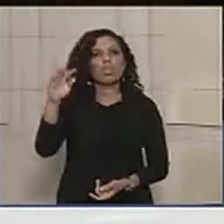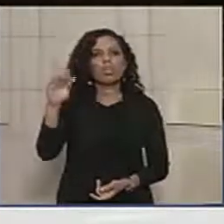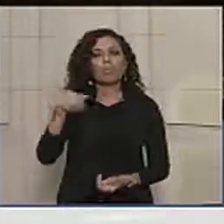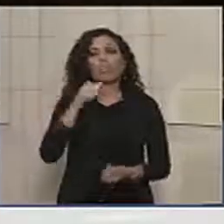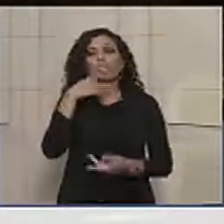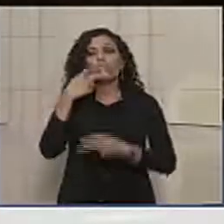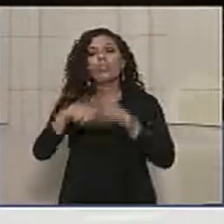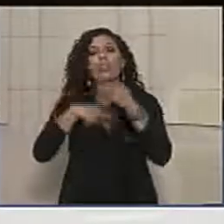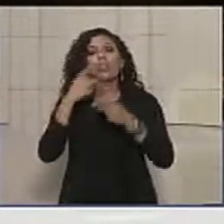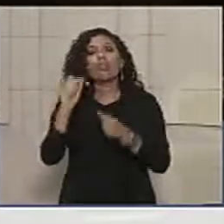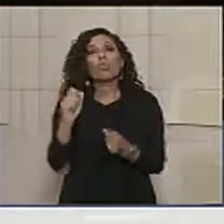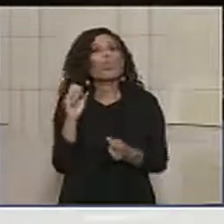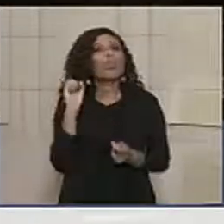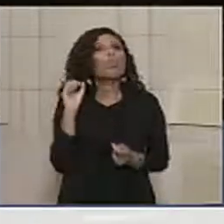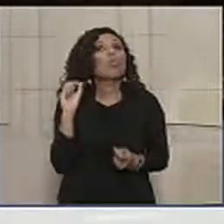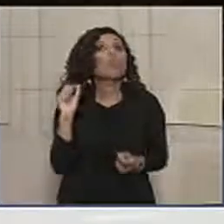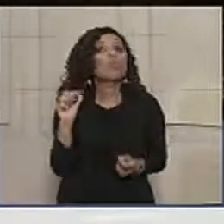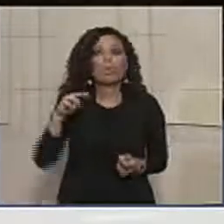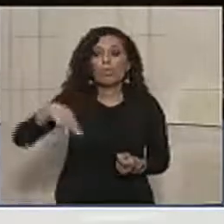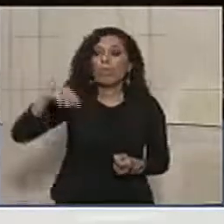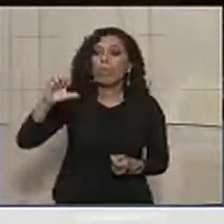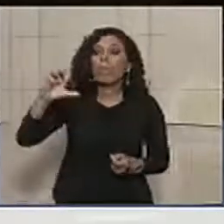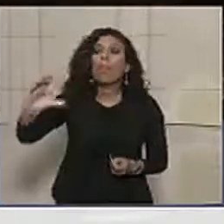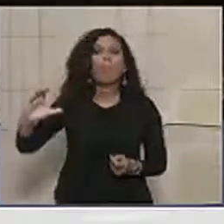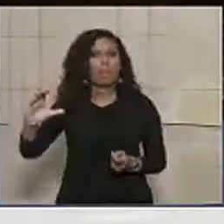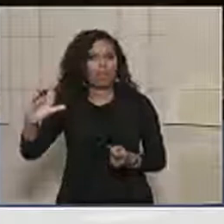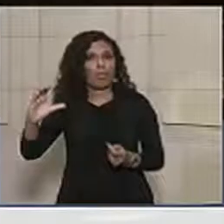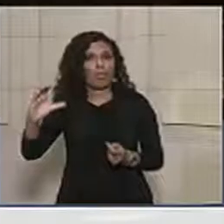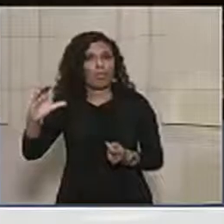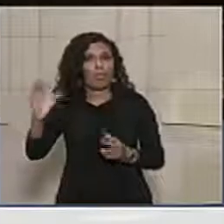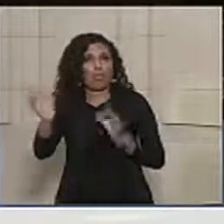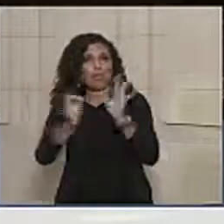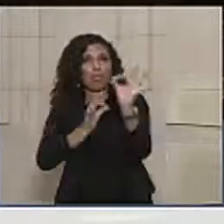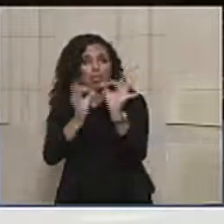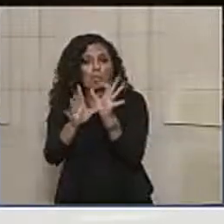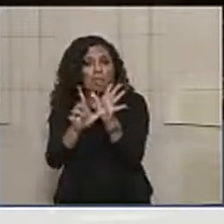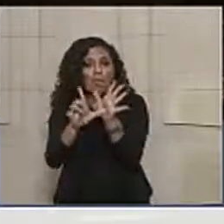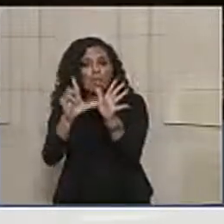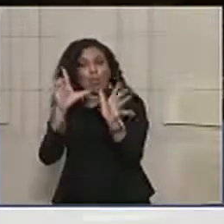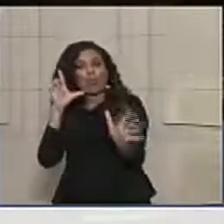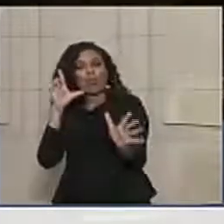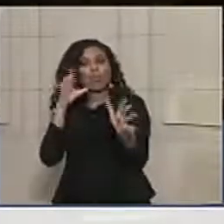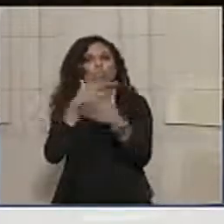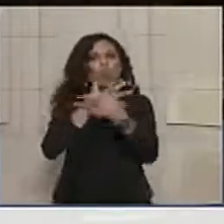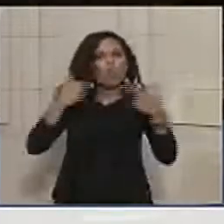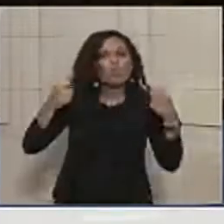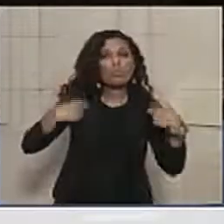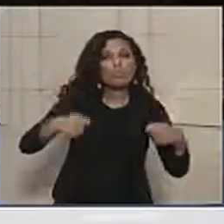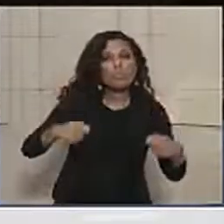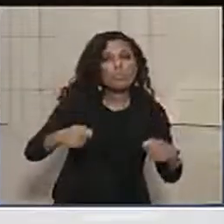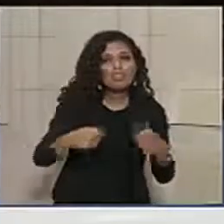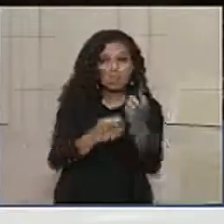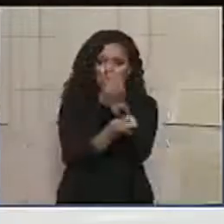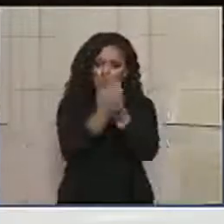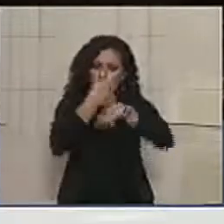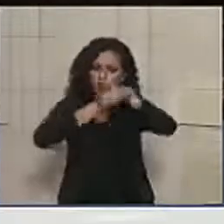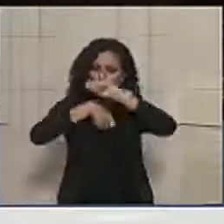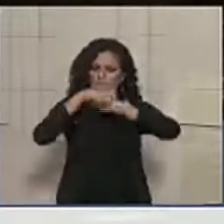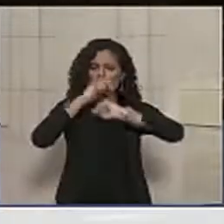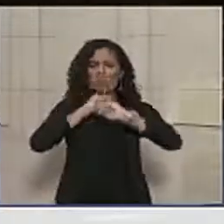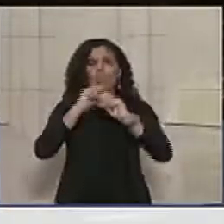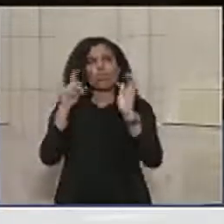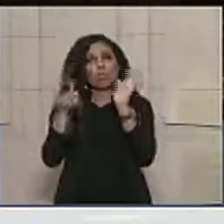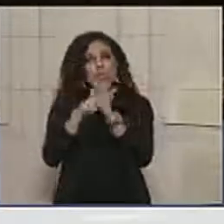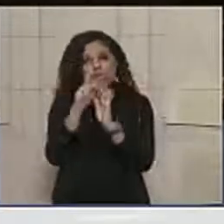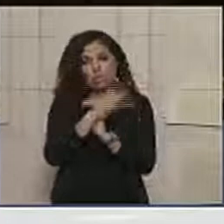do MEC que planejasse suas ações, que focasse na sua gestão pública eficiente.